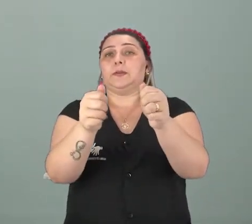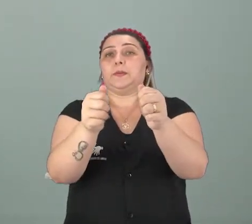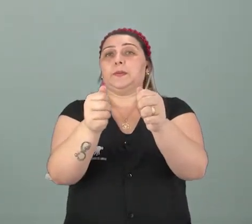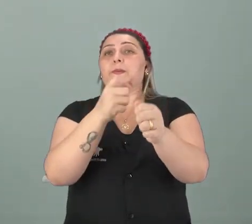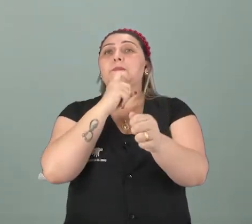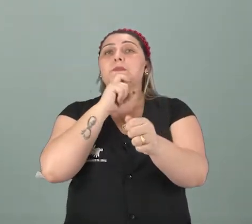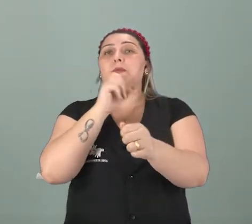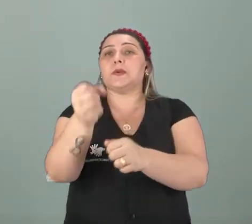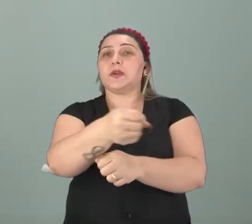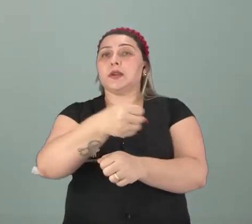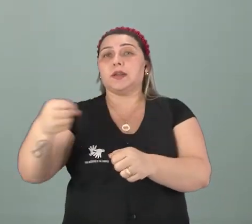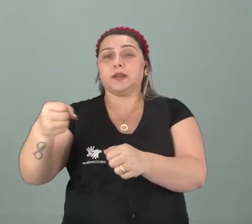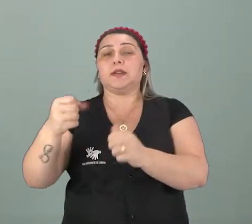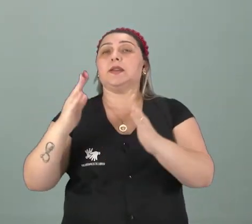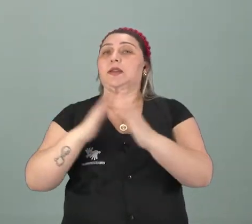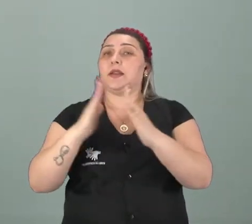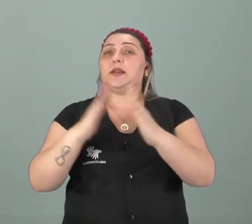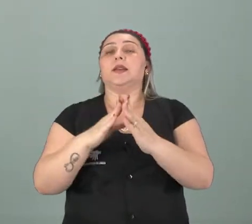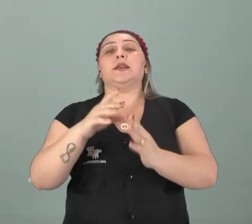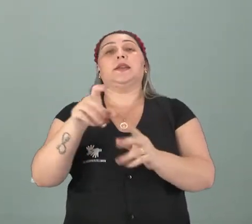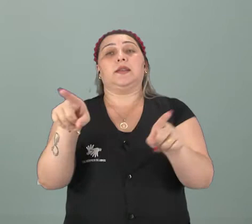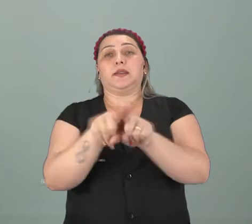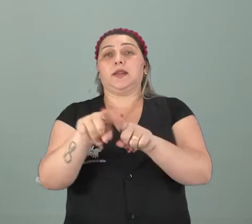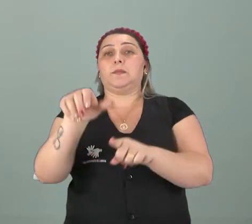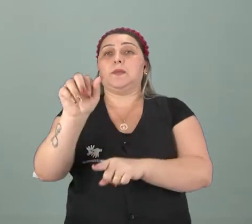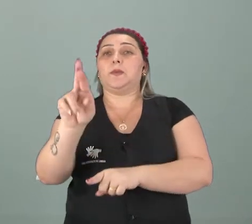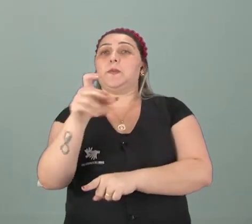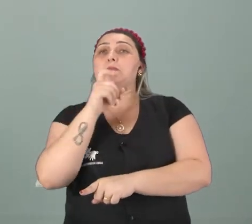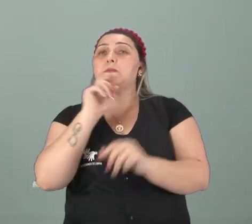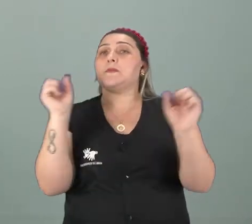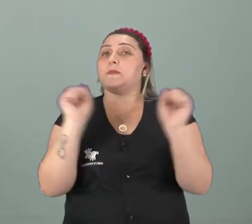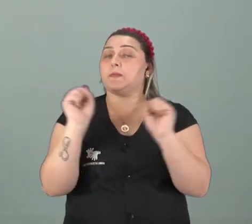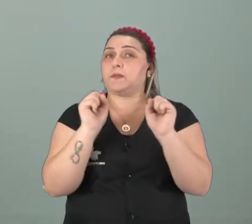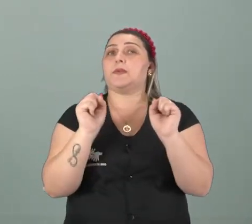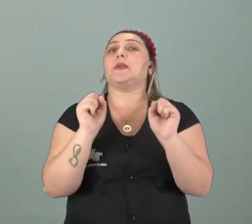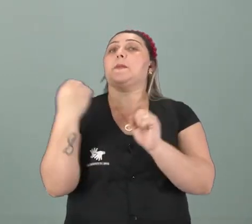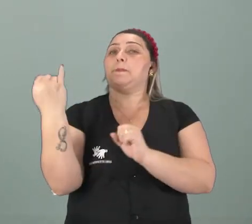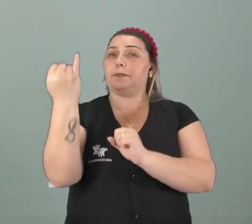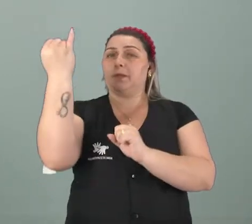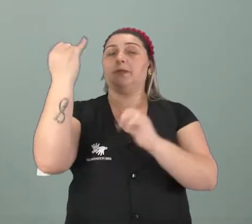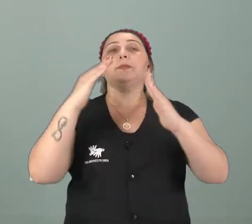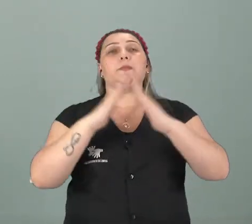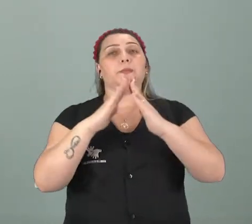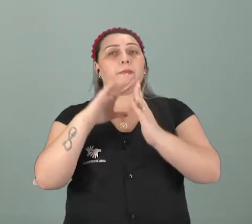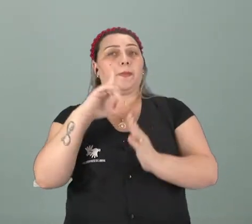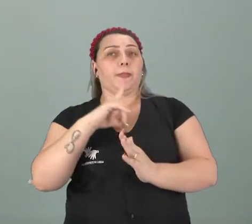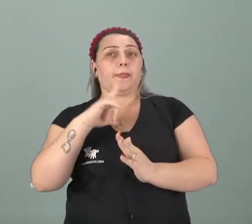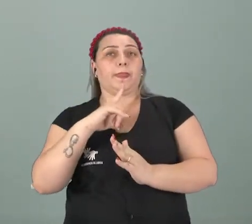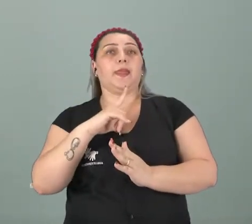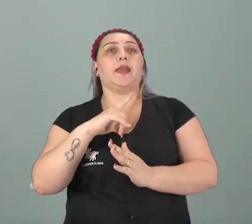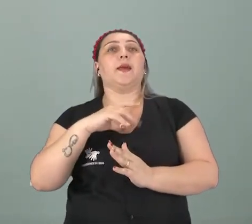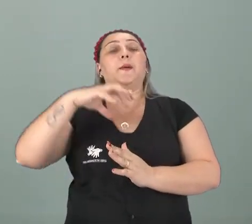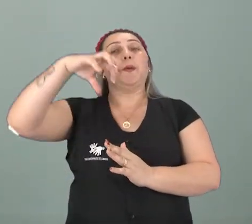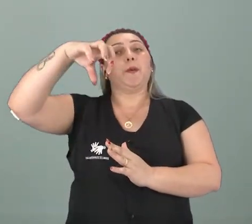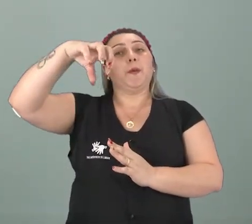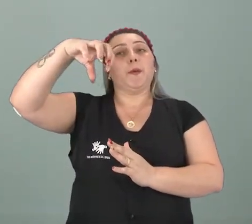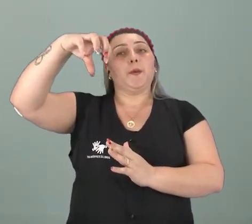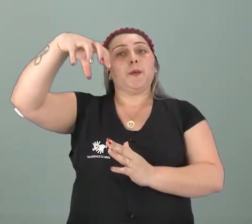num estado muito quente, um ar-condicionado acaba se tornando ali um aparelho ali muito importante, né? Chuveiro elétrico, mesma